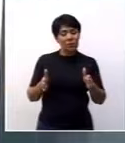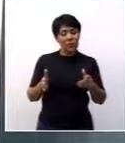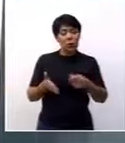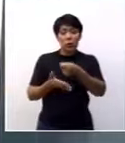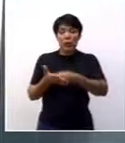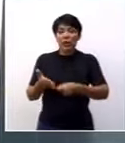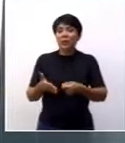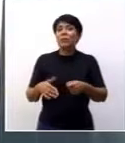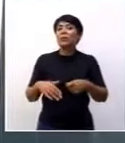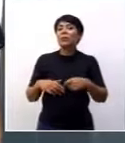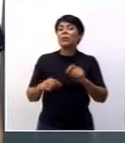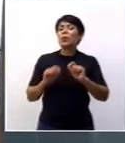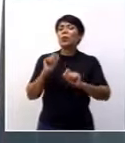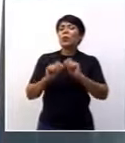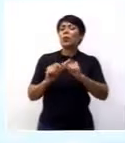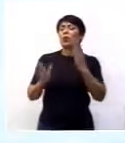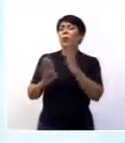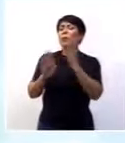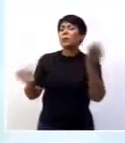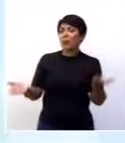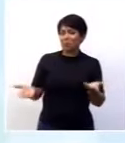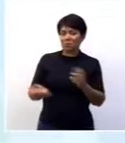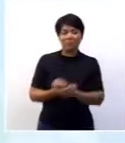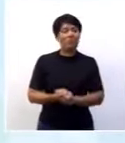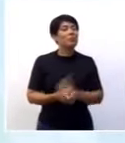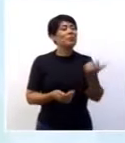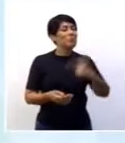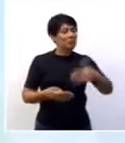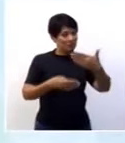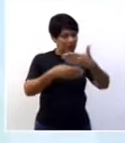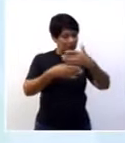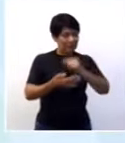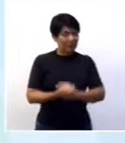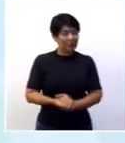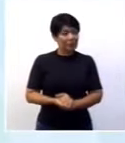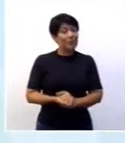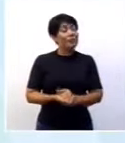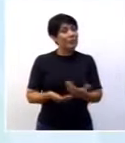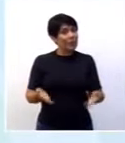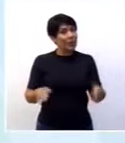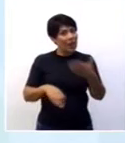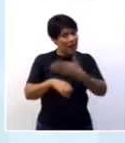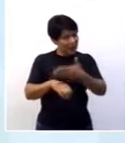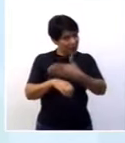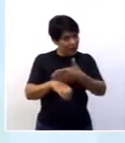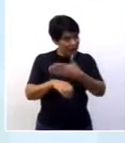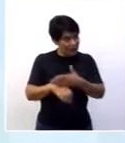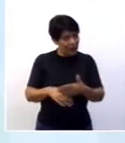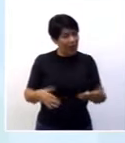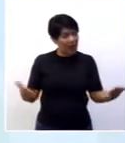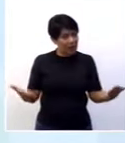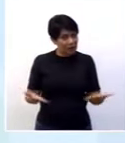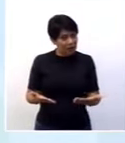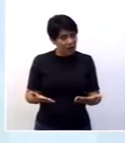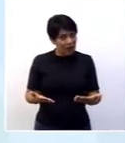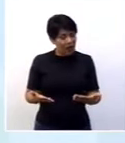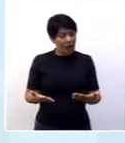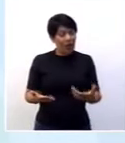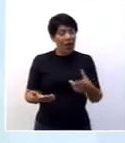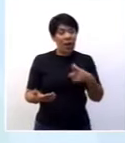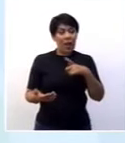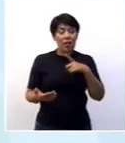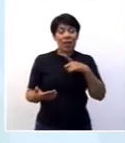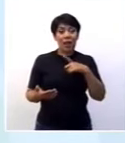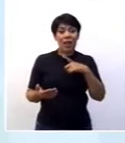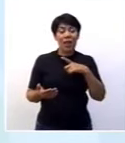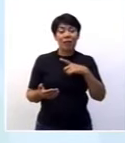seguir? Próxima tela, por favor. Tá? Bom, chegamos à atividade que eu tenho alguns